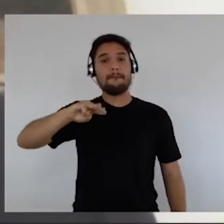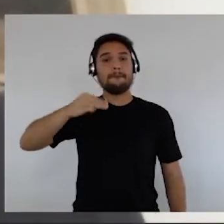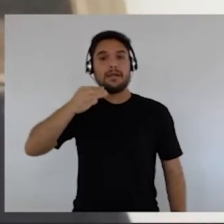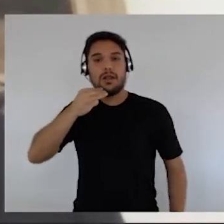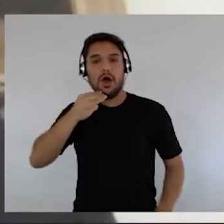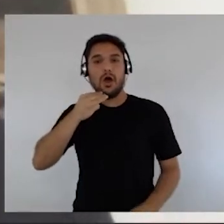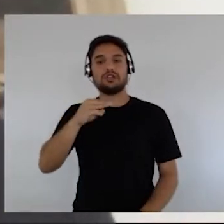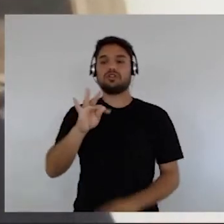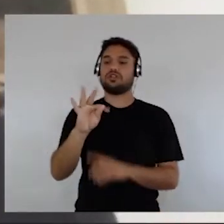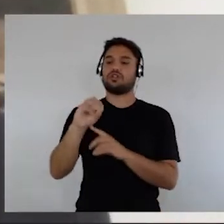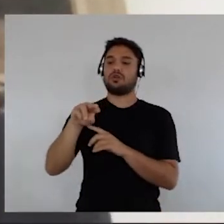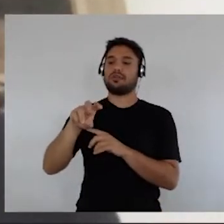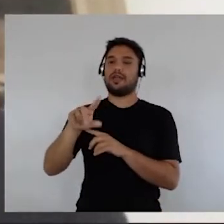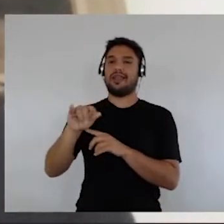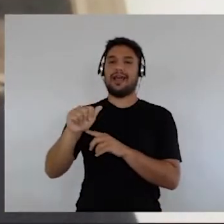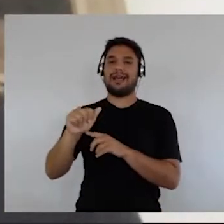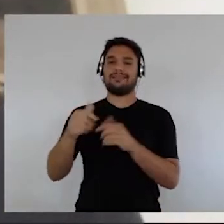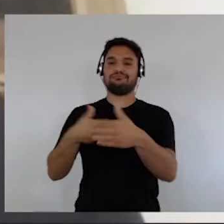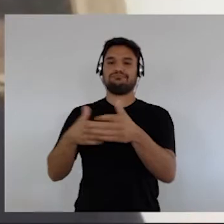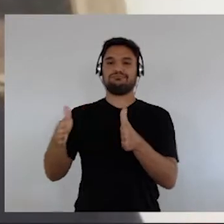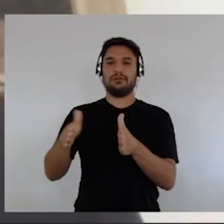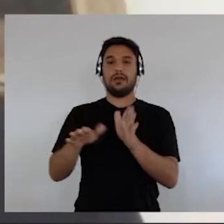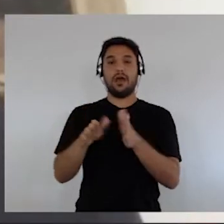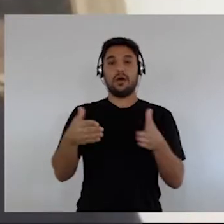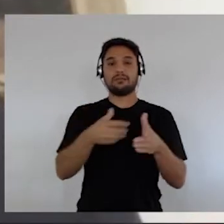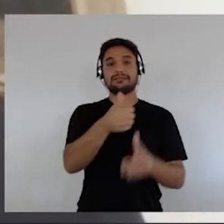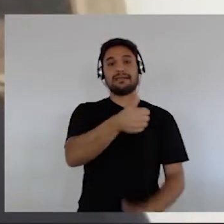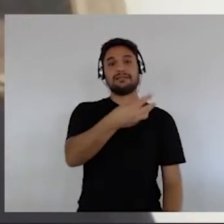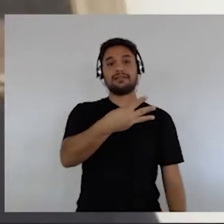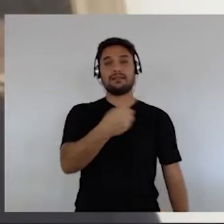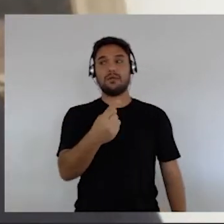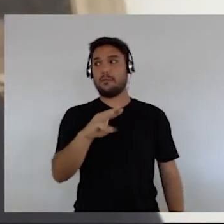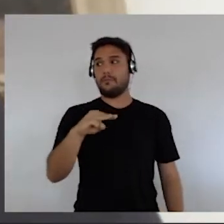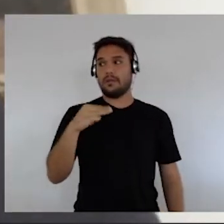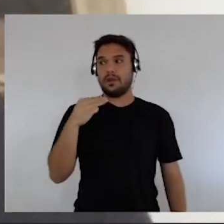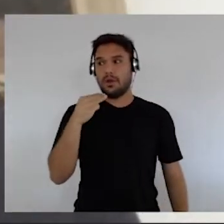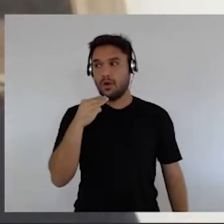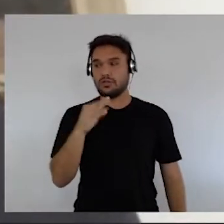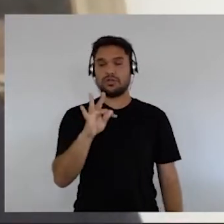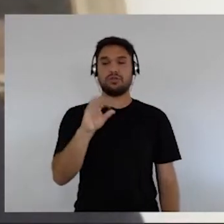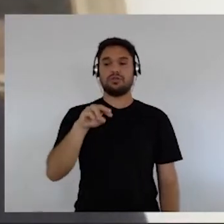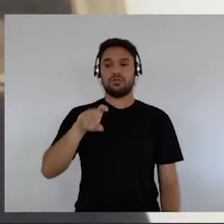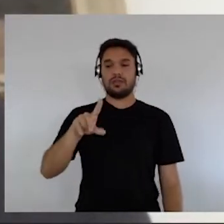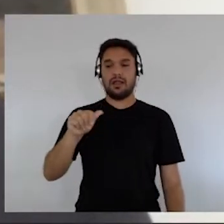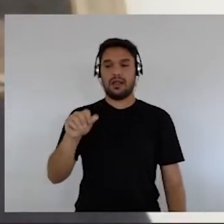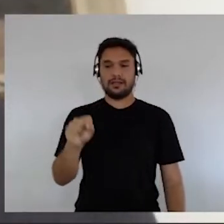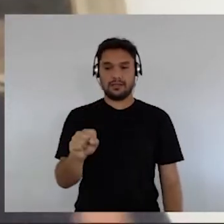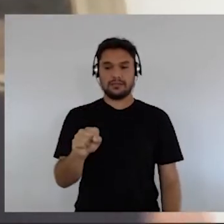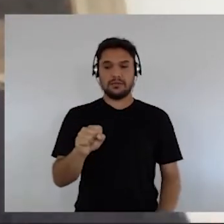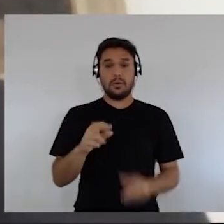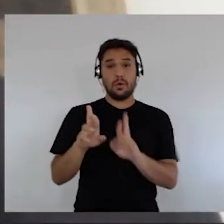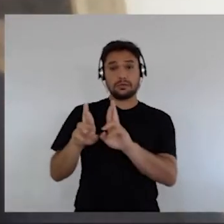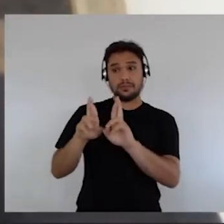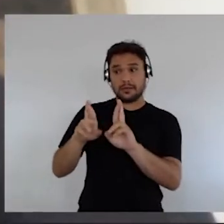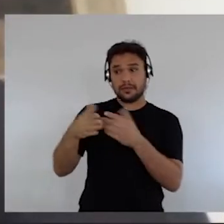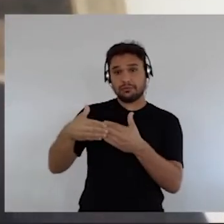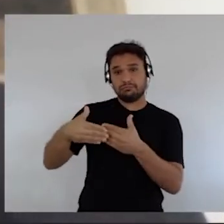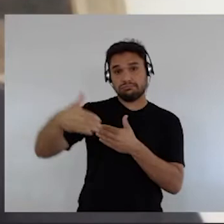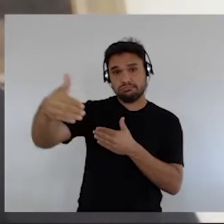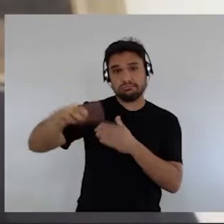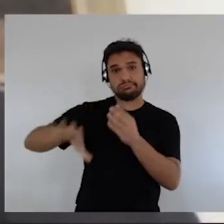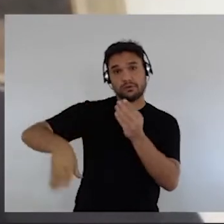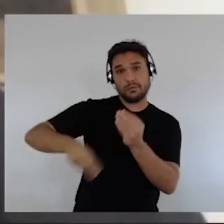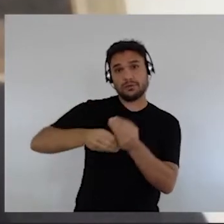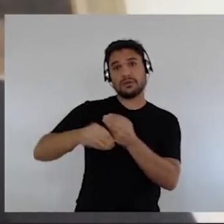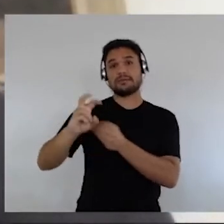toneladas métricas, saltou para 131 milhões de toneladas métricas, com a expectativa ainda de um incremento de